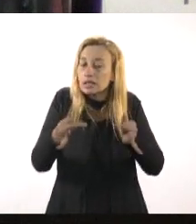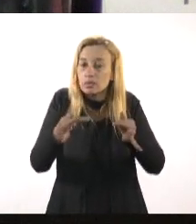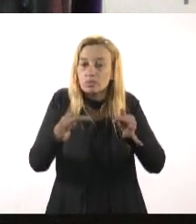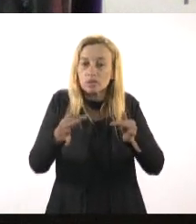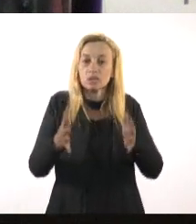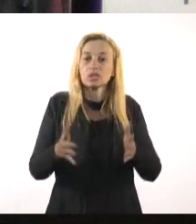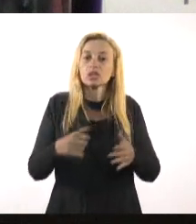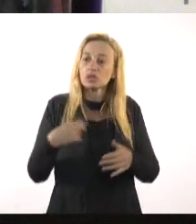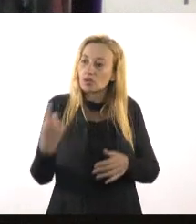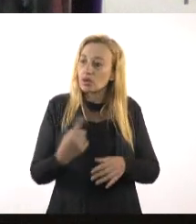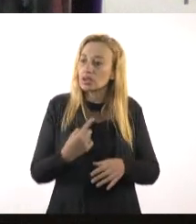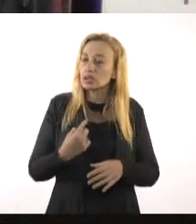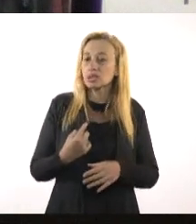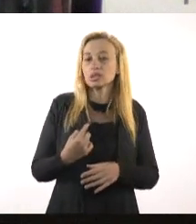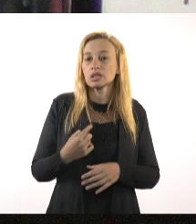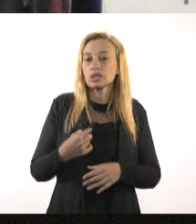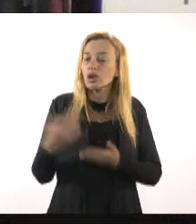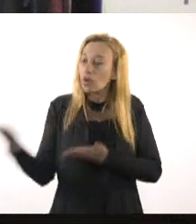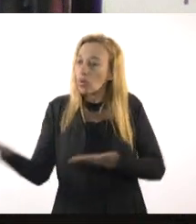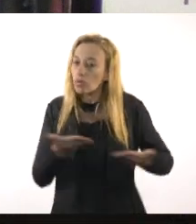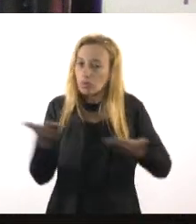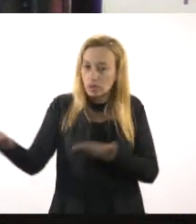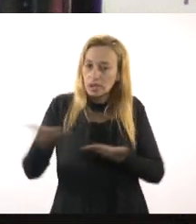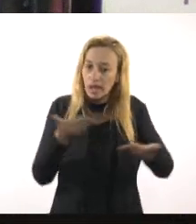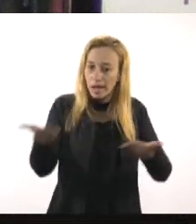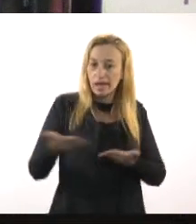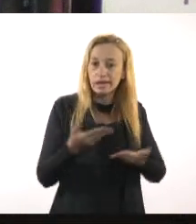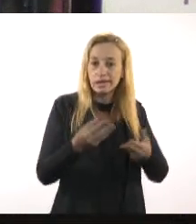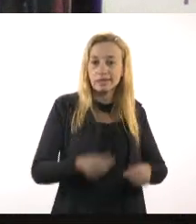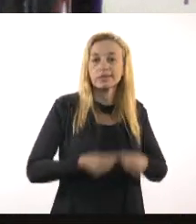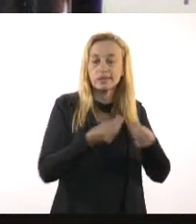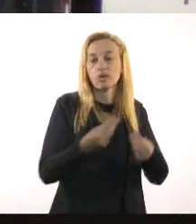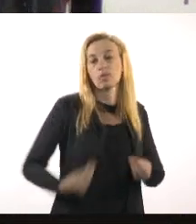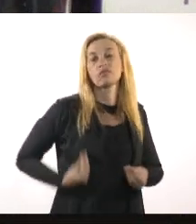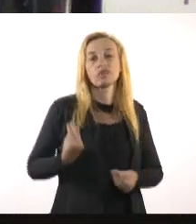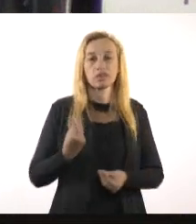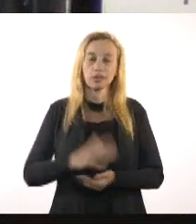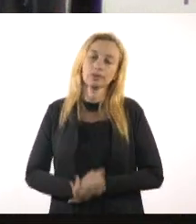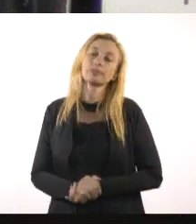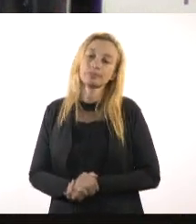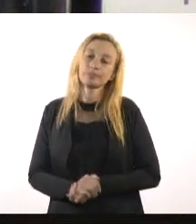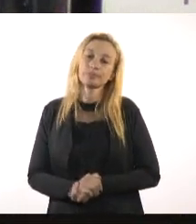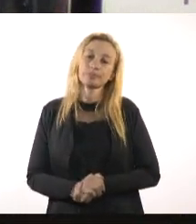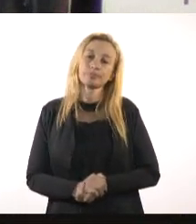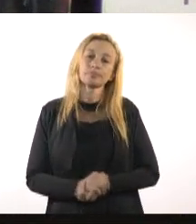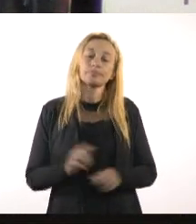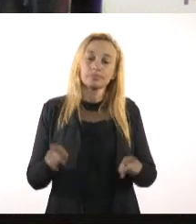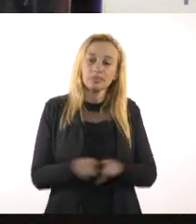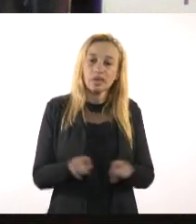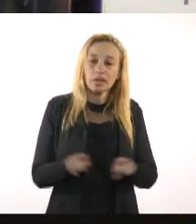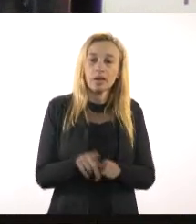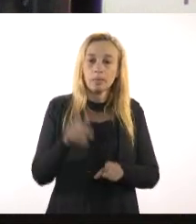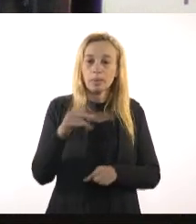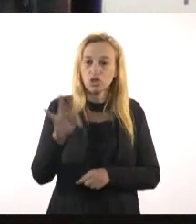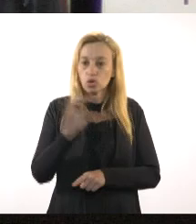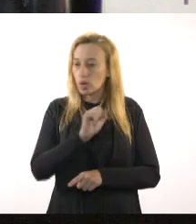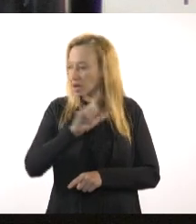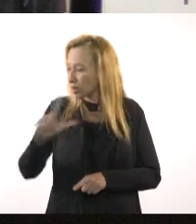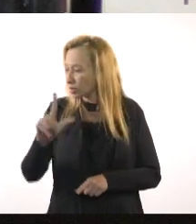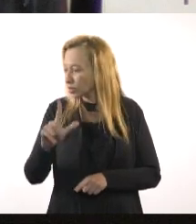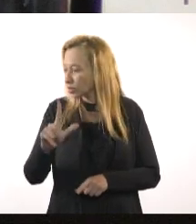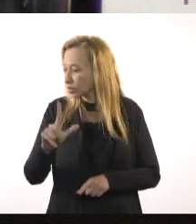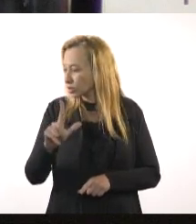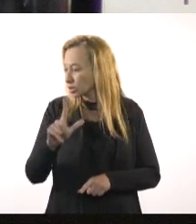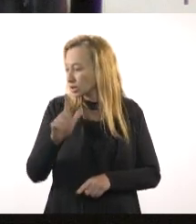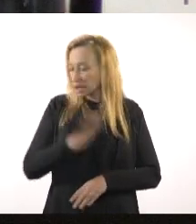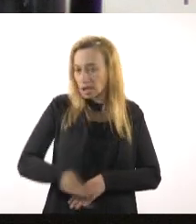ia atrás de como dar-lhes uma dignidade e uma vida. Também da Pastoral do Menor,